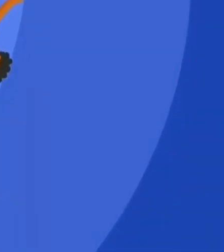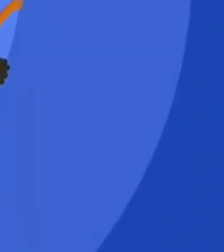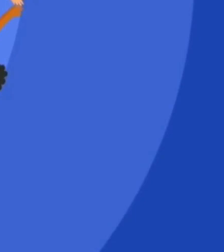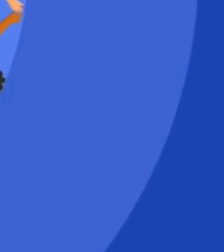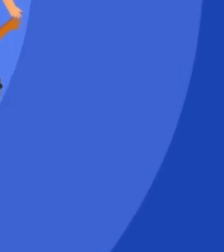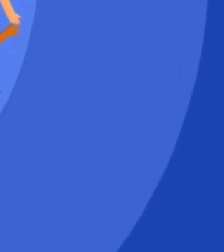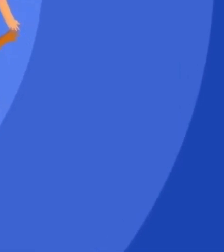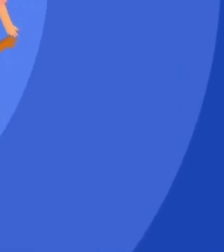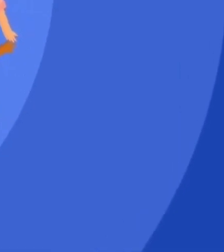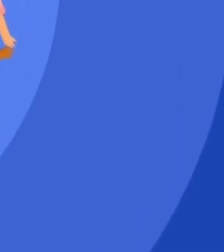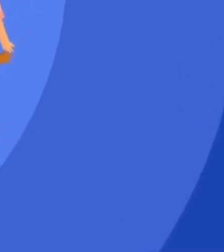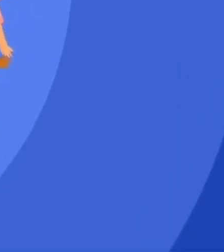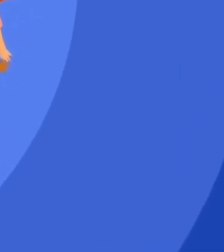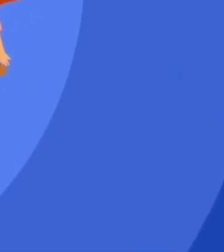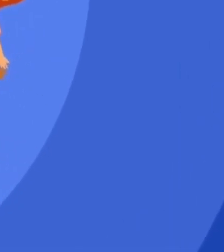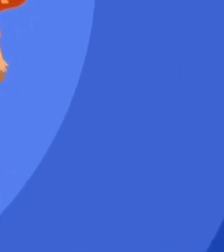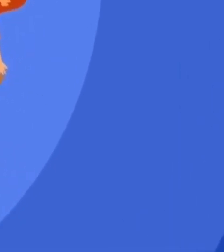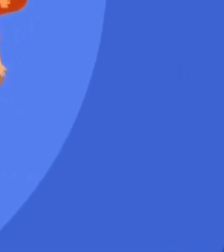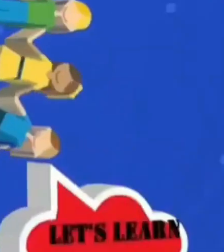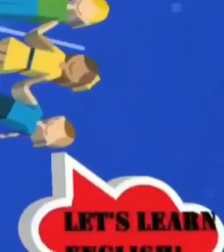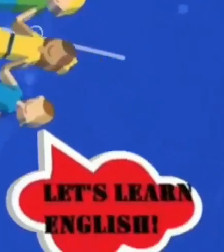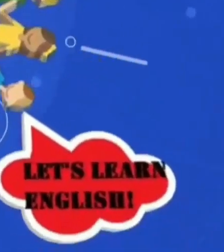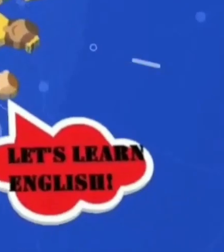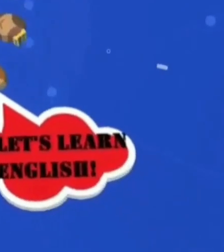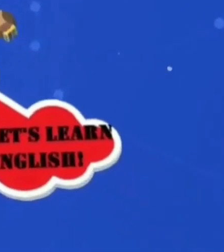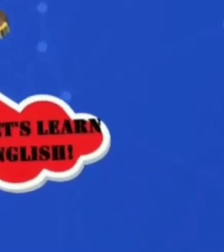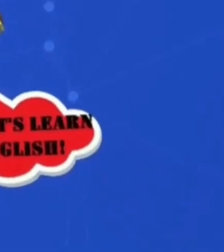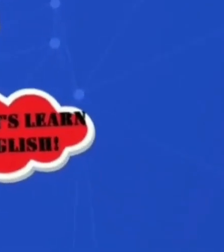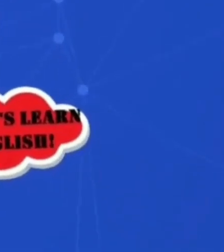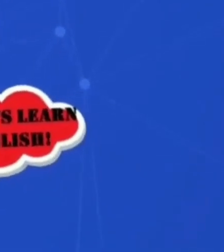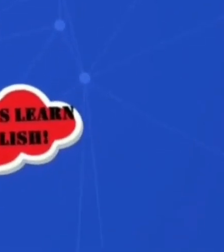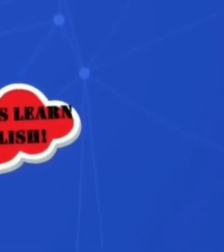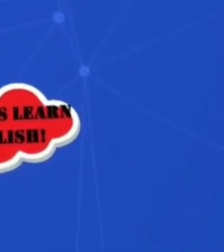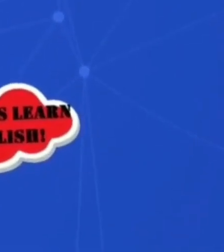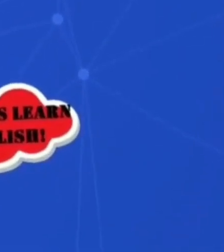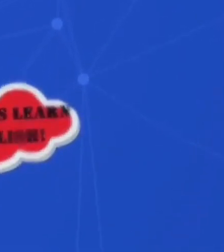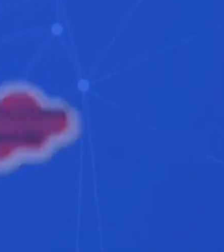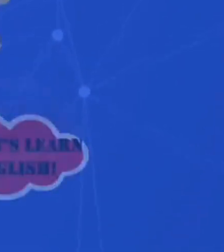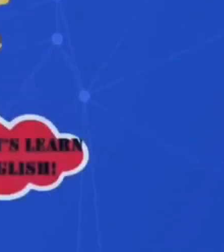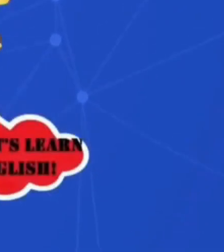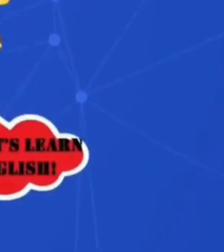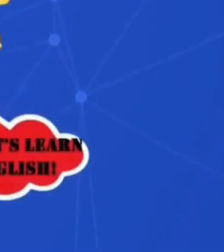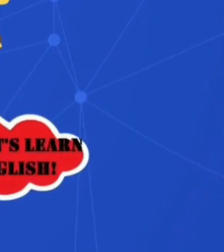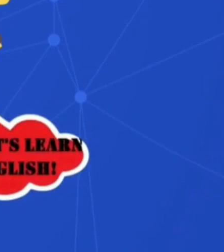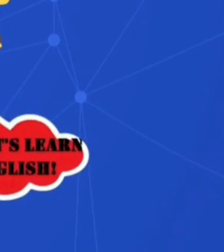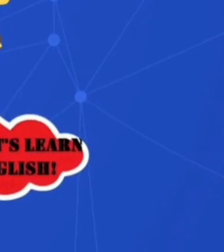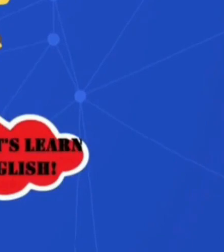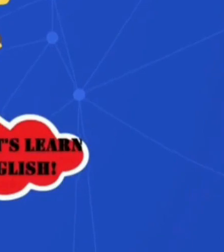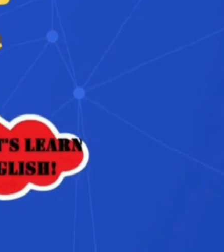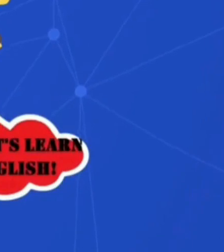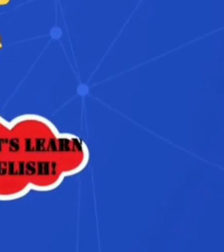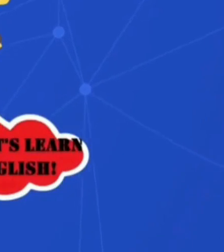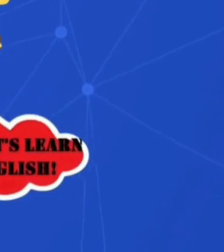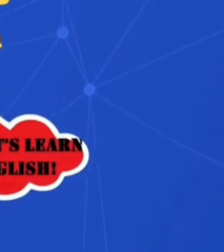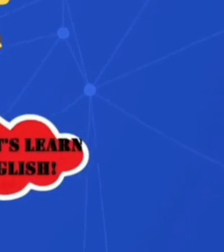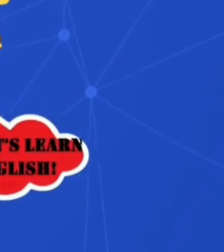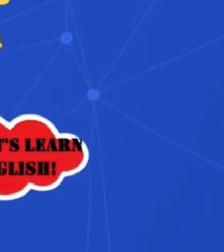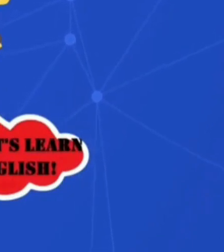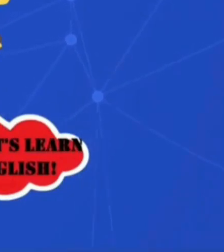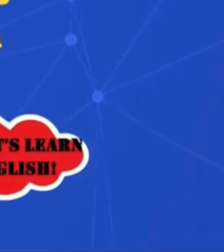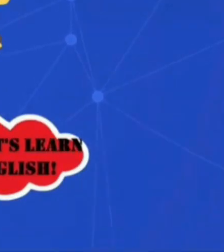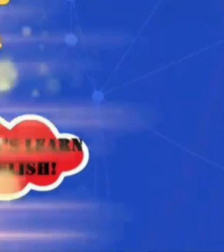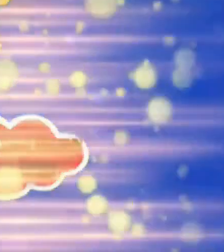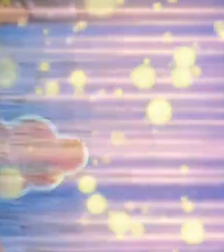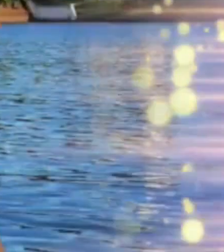no hello. Can you clap your hands? Hello, hello. Can you clap